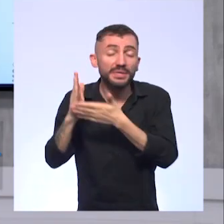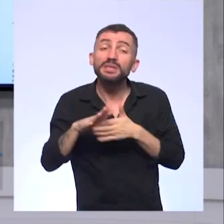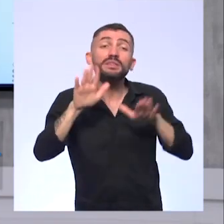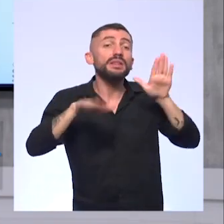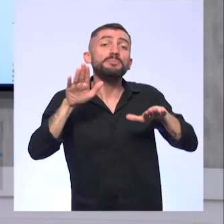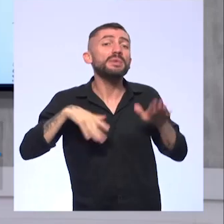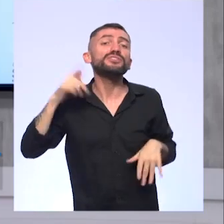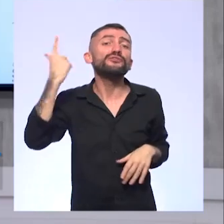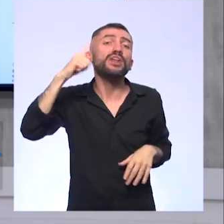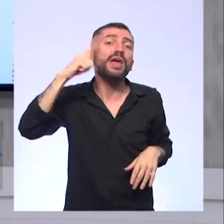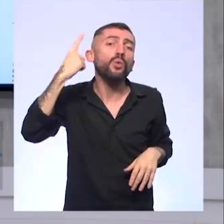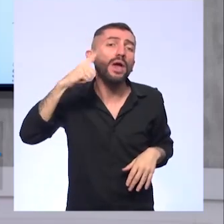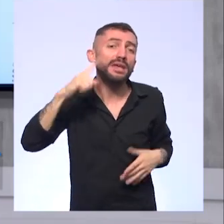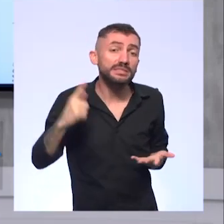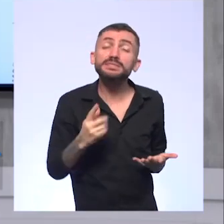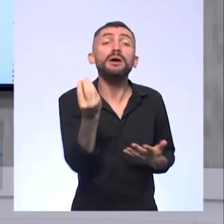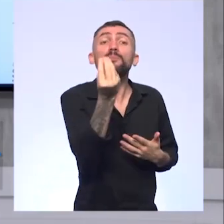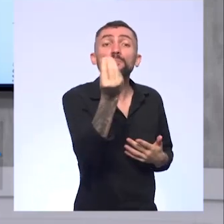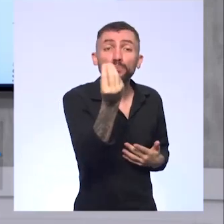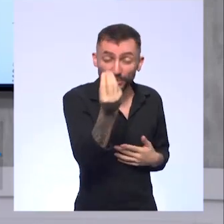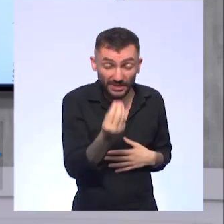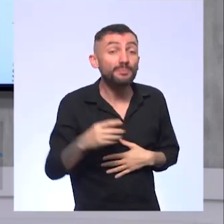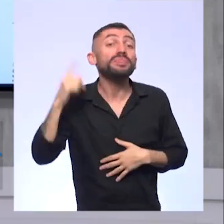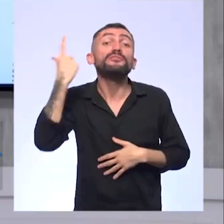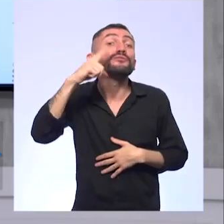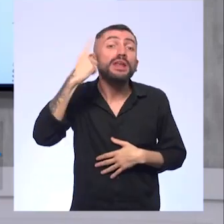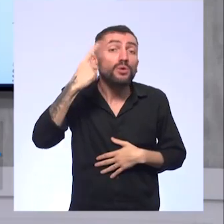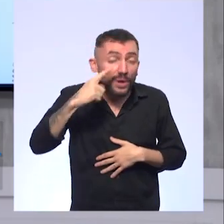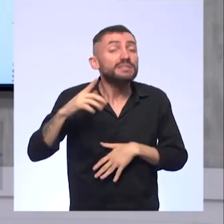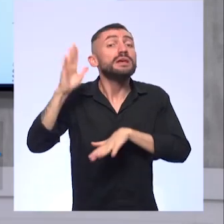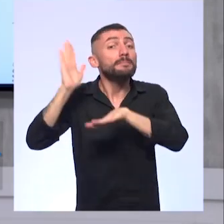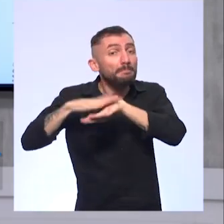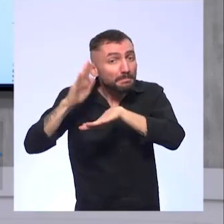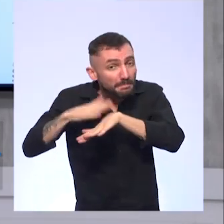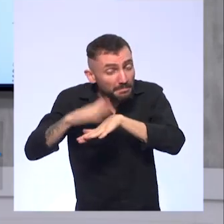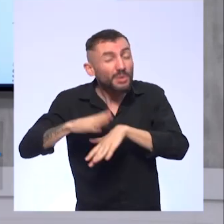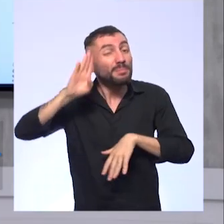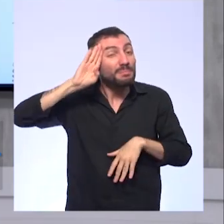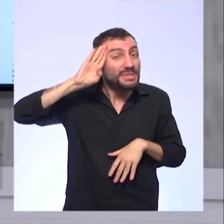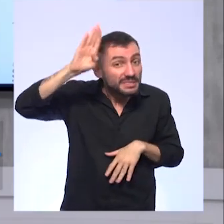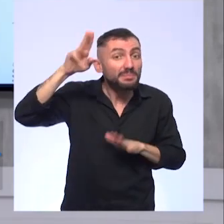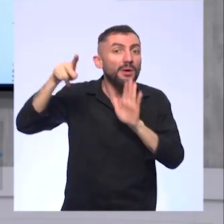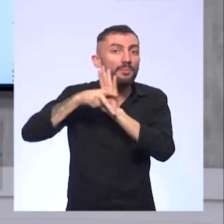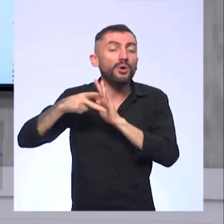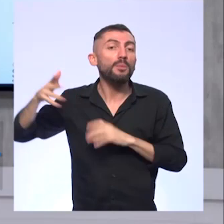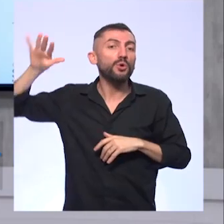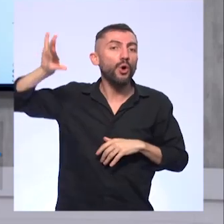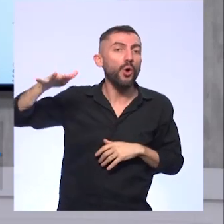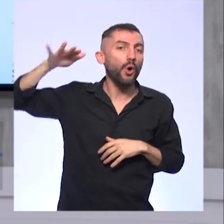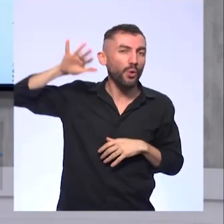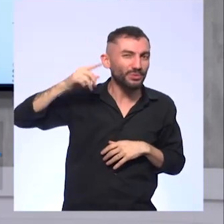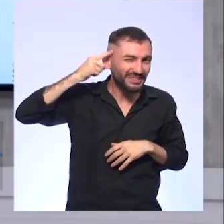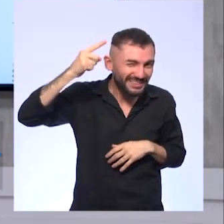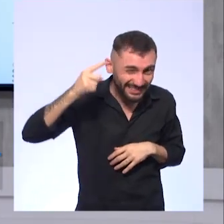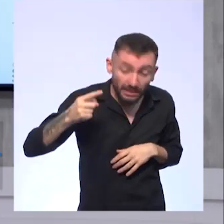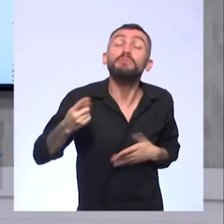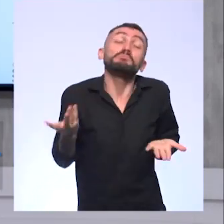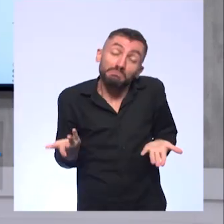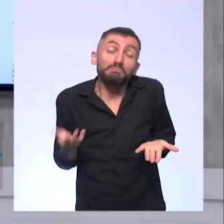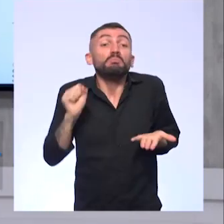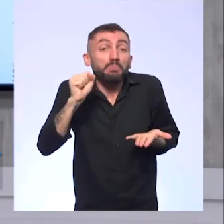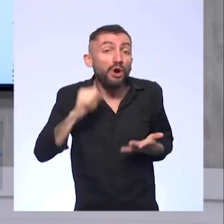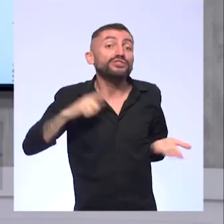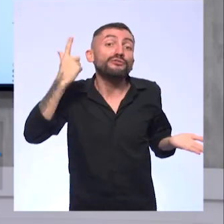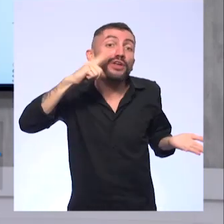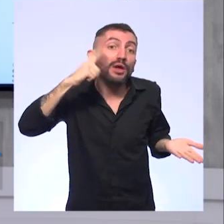a gente tinha falado que a frequência é a característica que define a onda a frequência e também podemos